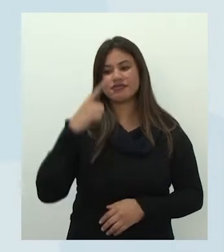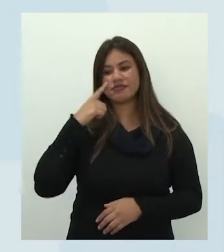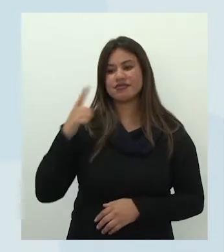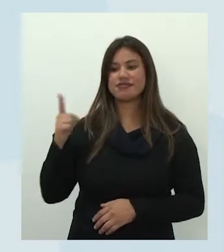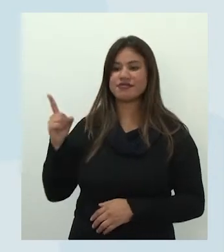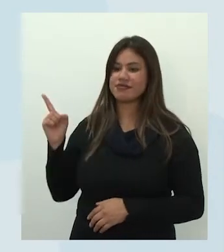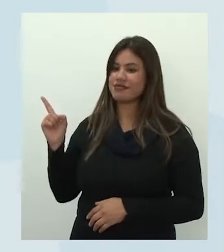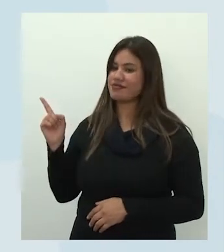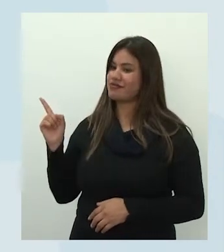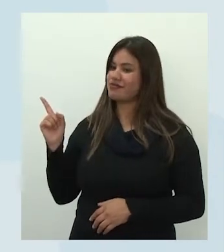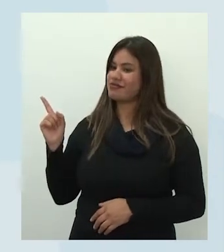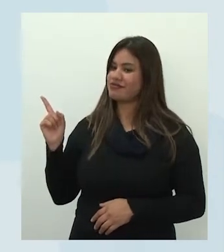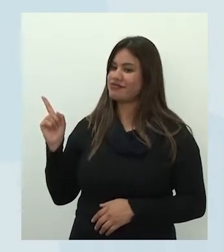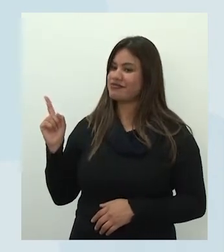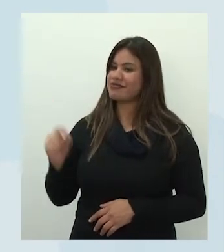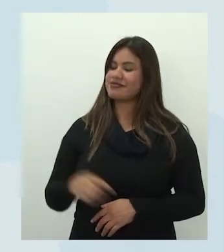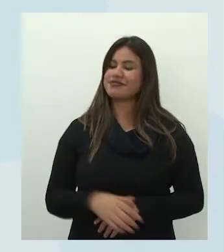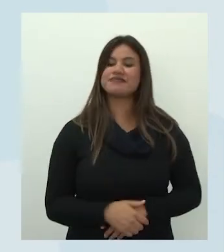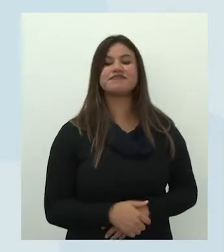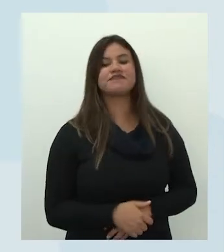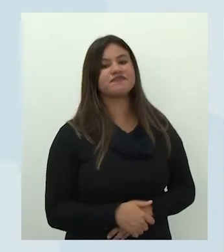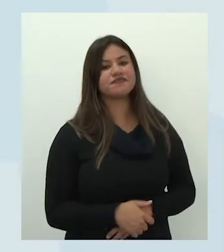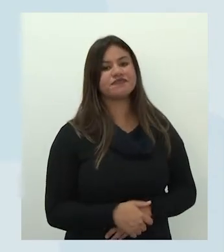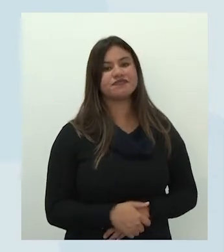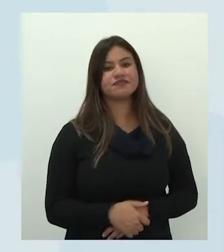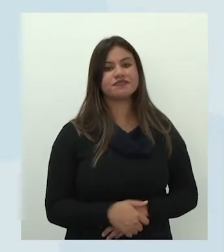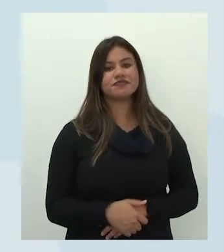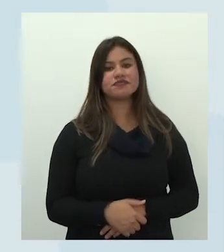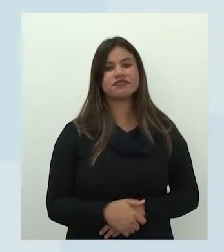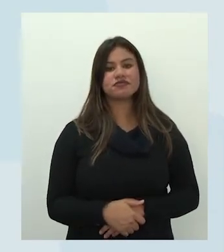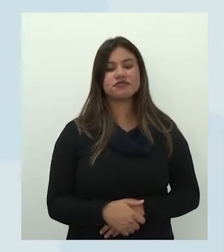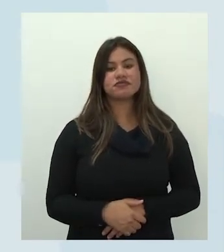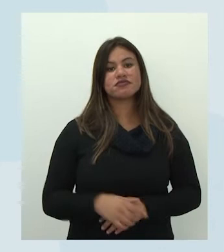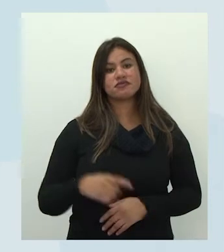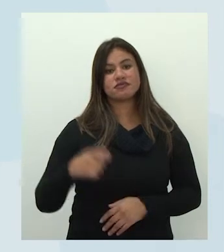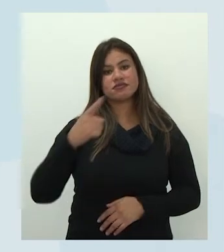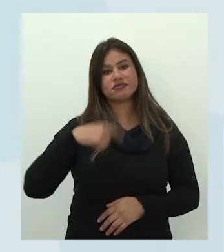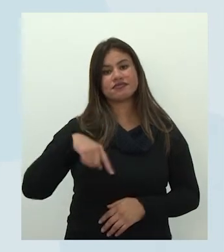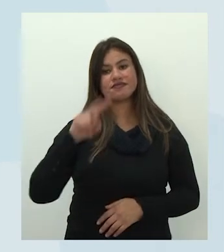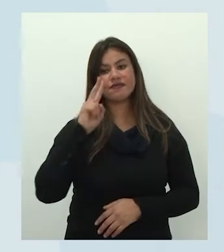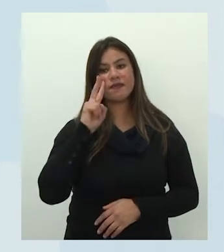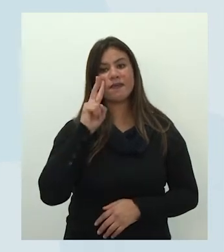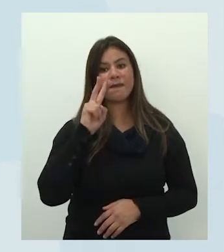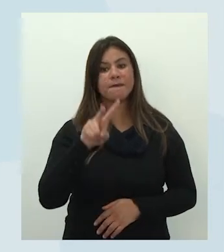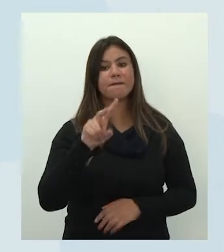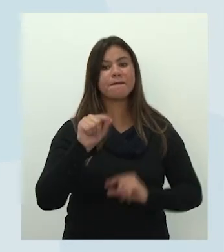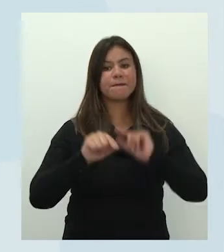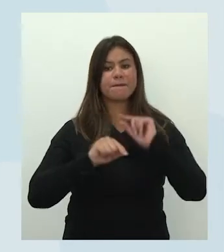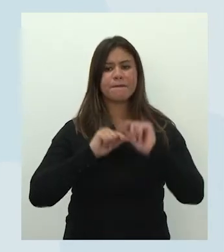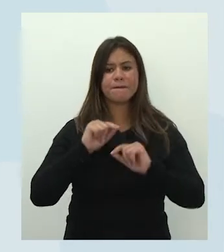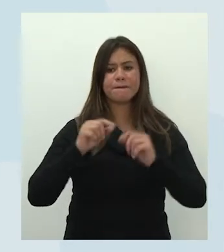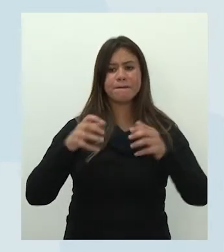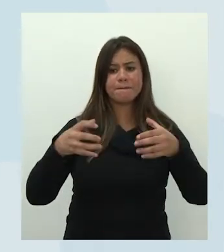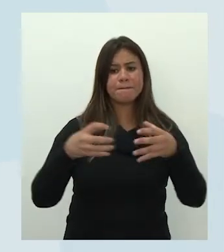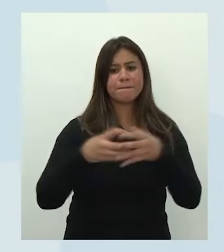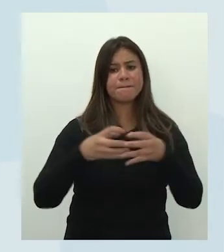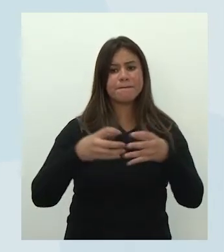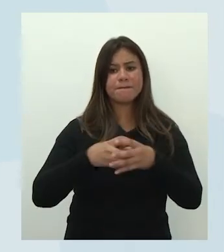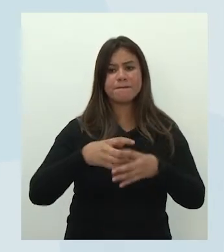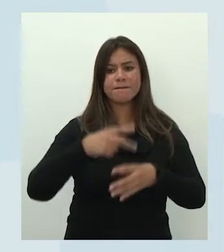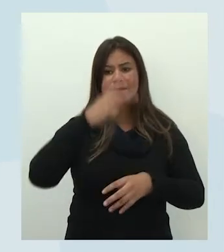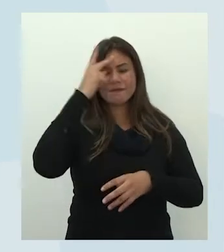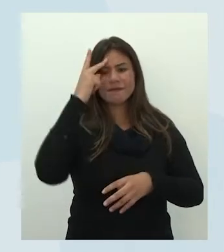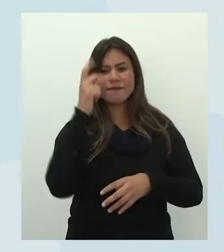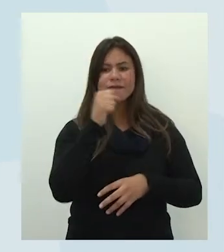fotografia que eu fiz e que a gente só vê, praticamente só vemos idosos.